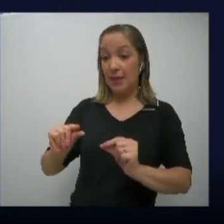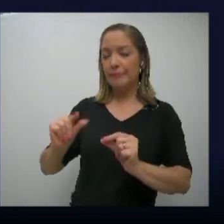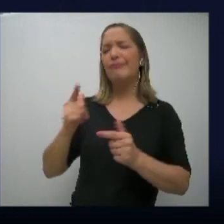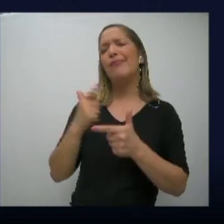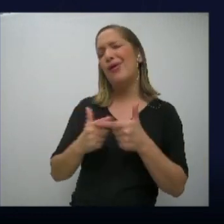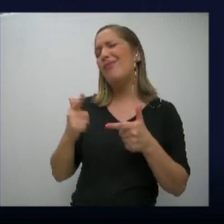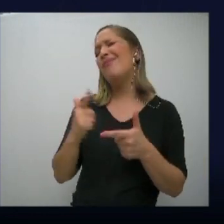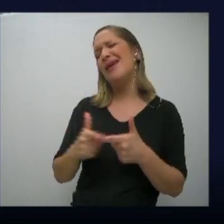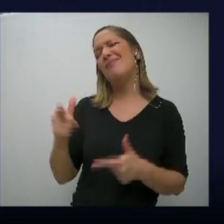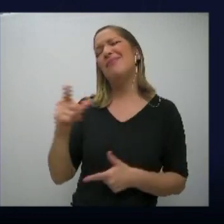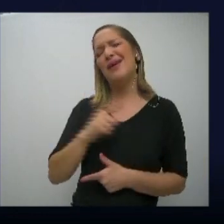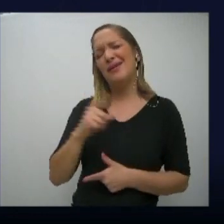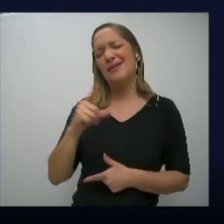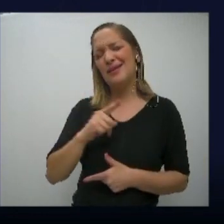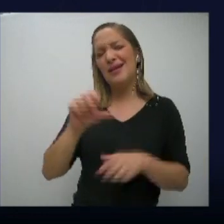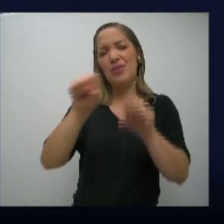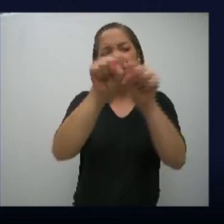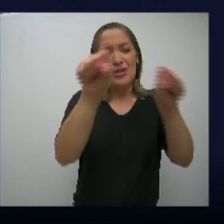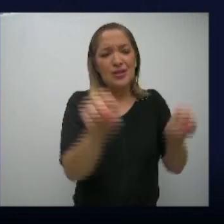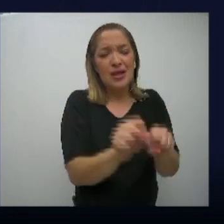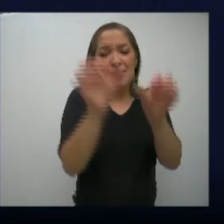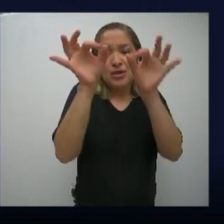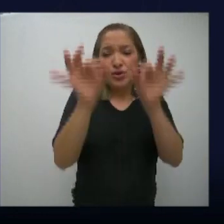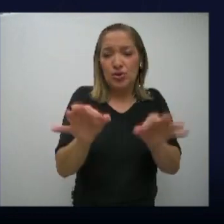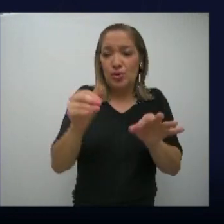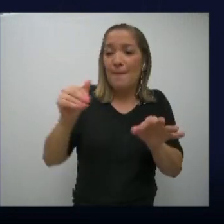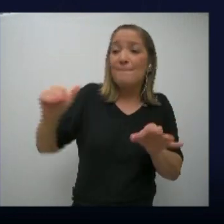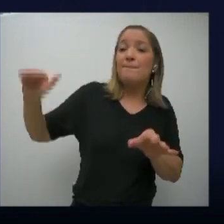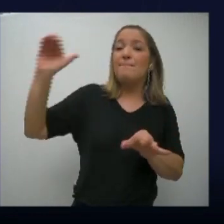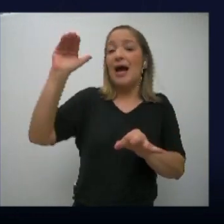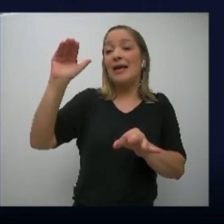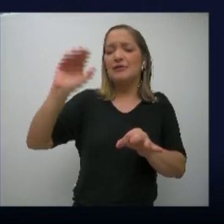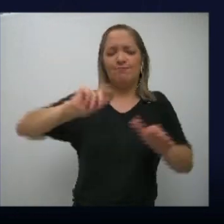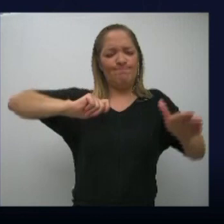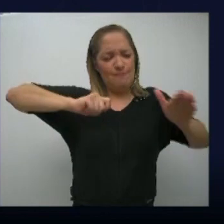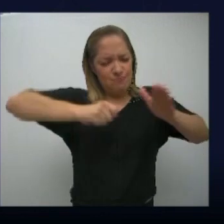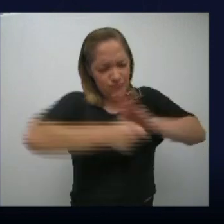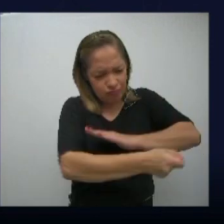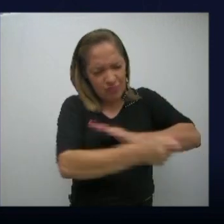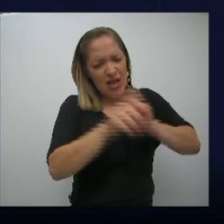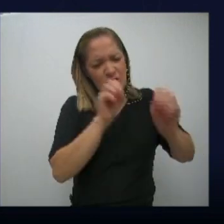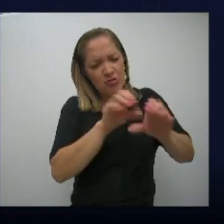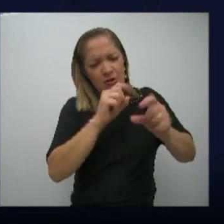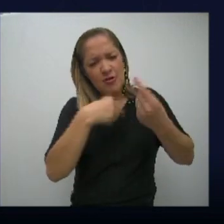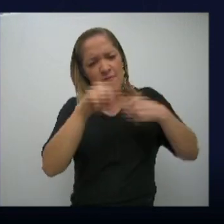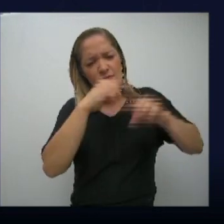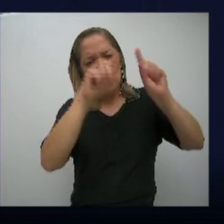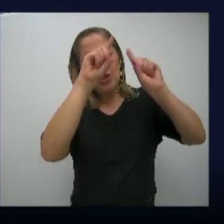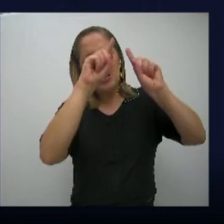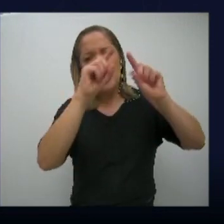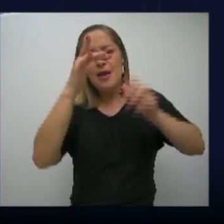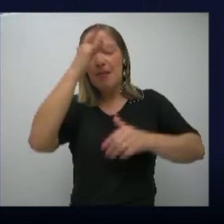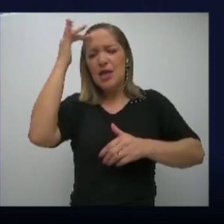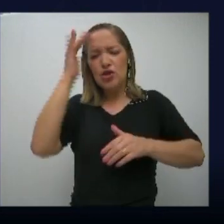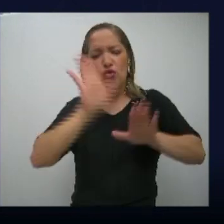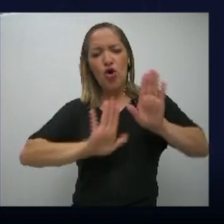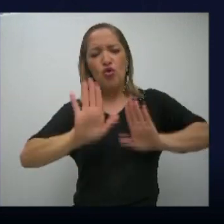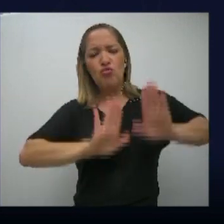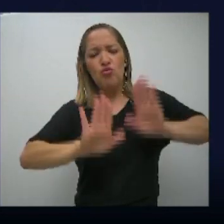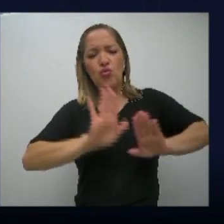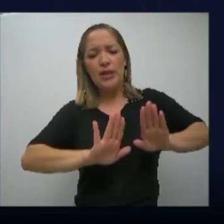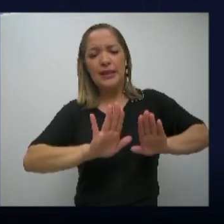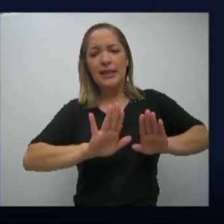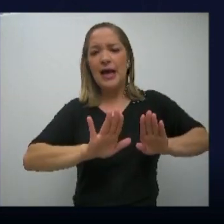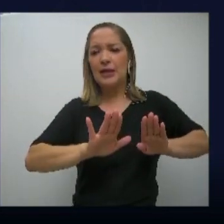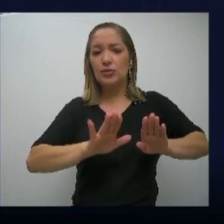que ter que resolver que você fica com um ecossistema mais justo e a gente investiram muito nisso educação desenvolver as pessoas em cuidados dos empregadores parceiros e